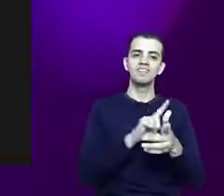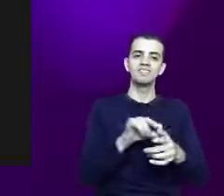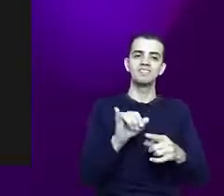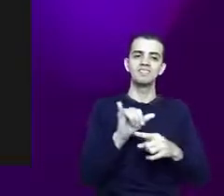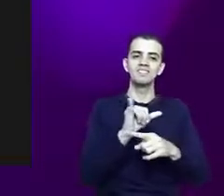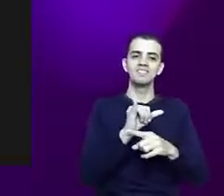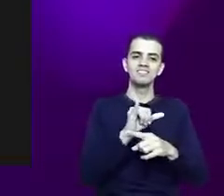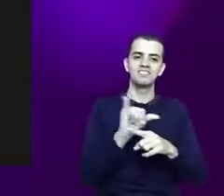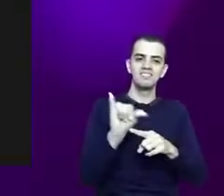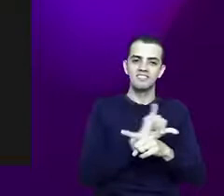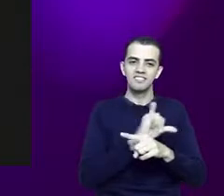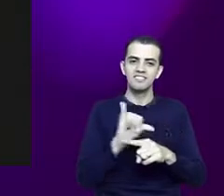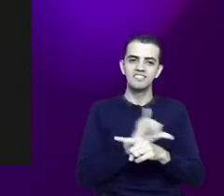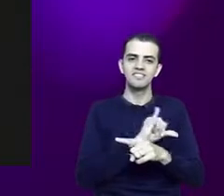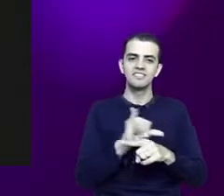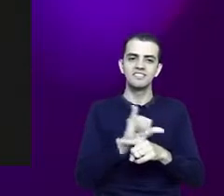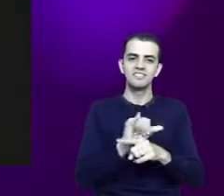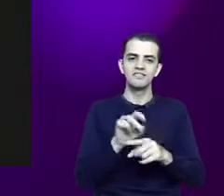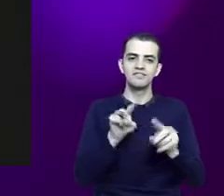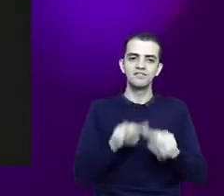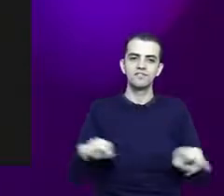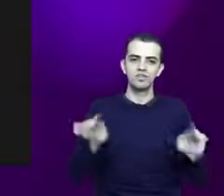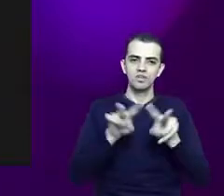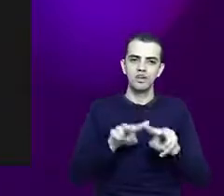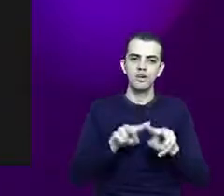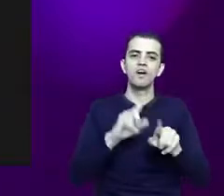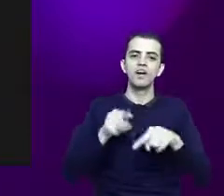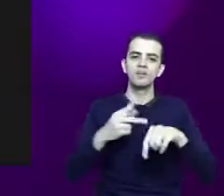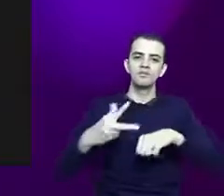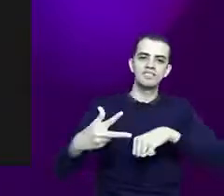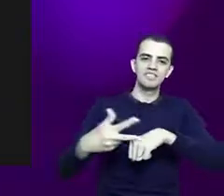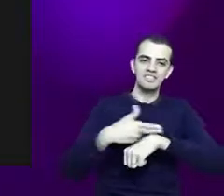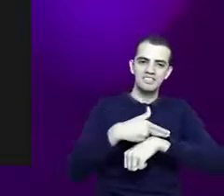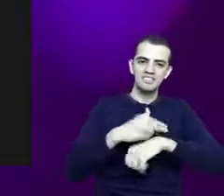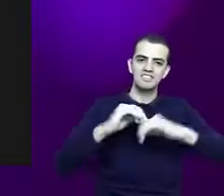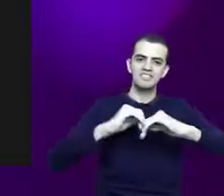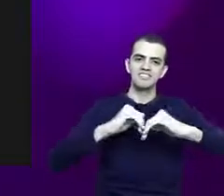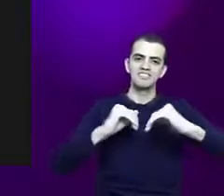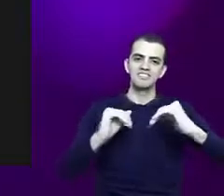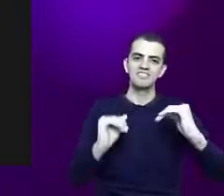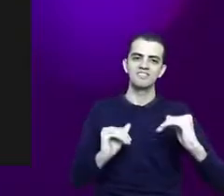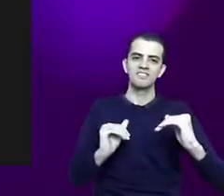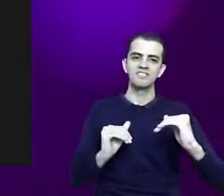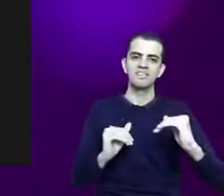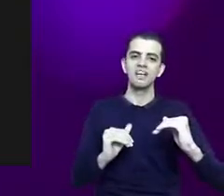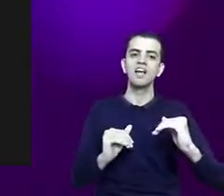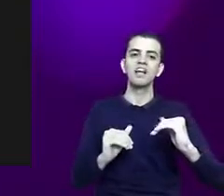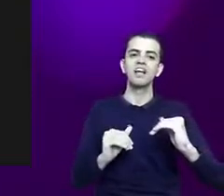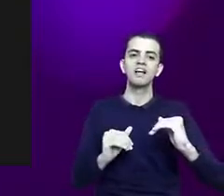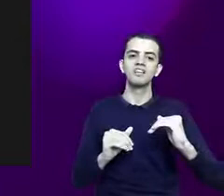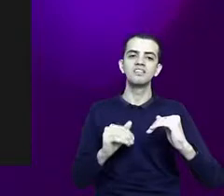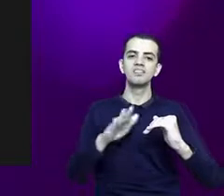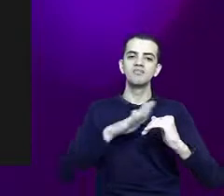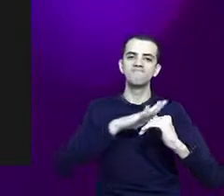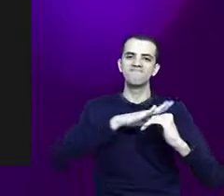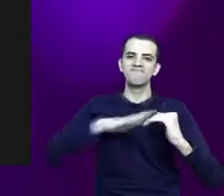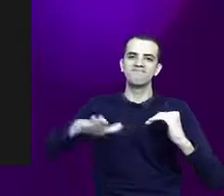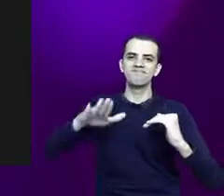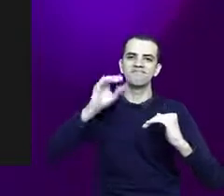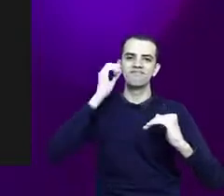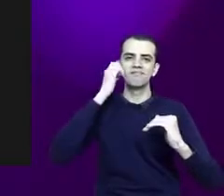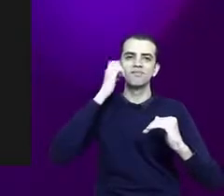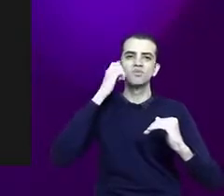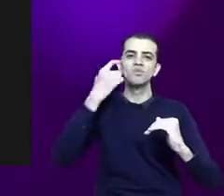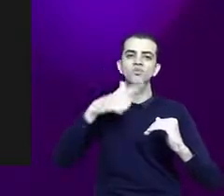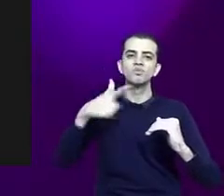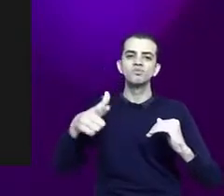E mostrar para os senhores aqui mais ou menos como é que foi a cirurgia. Olha só, era uma tábua o acetábulo dela. Era quase que